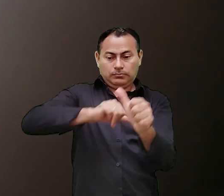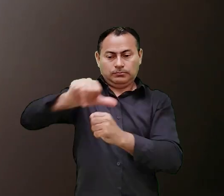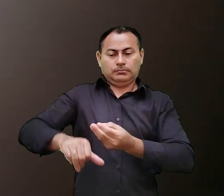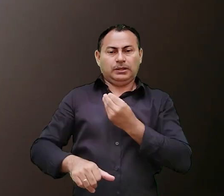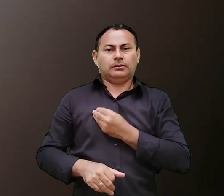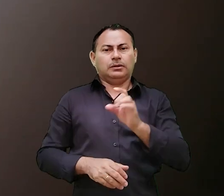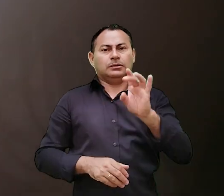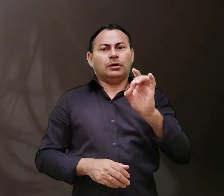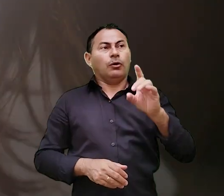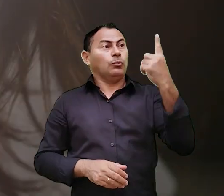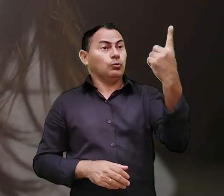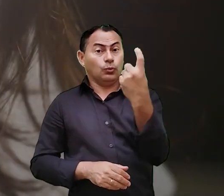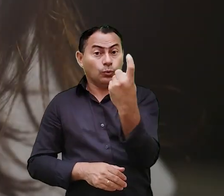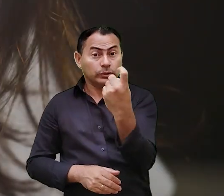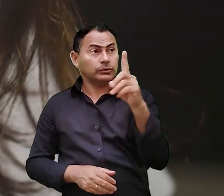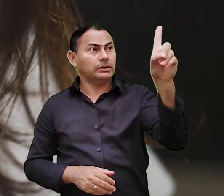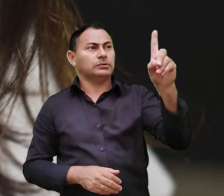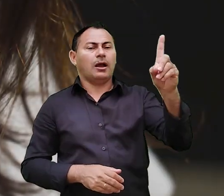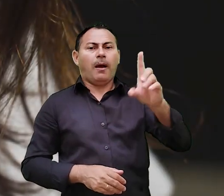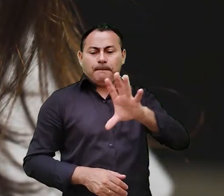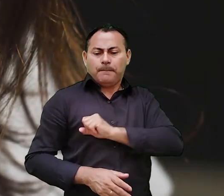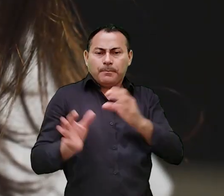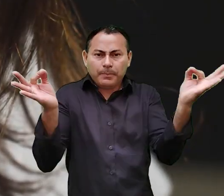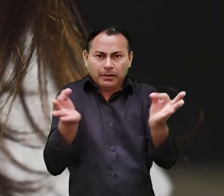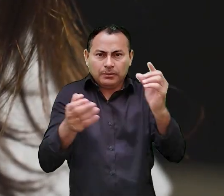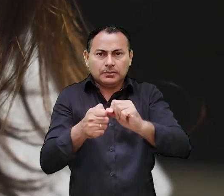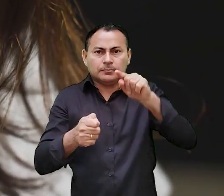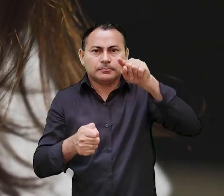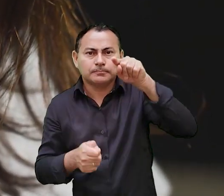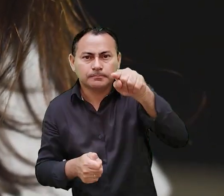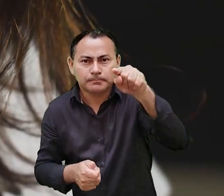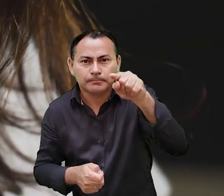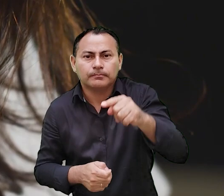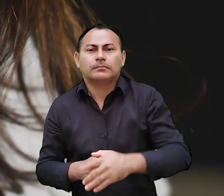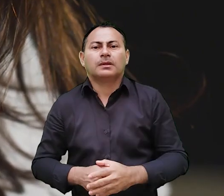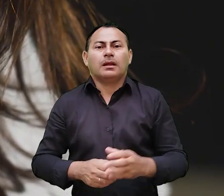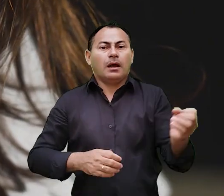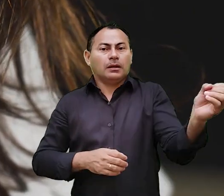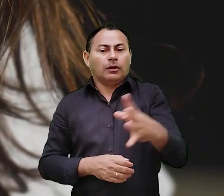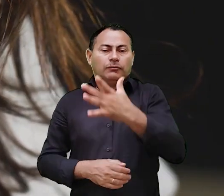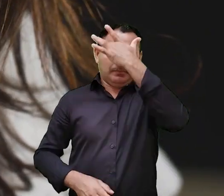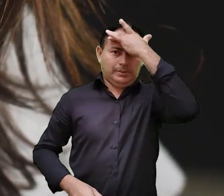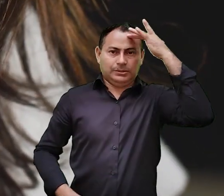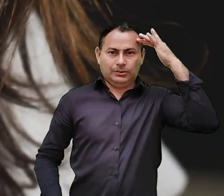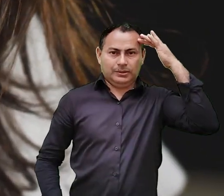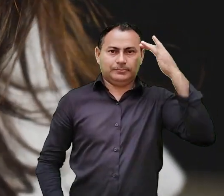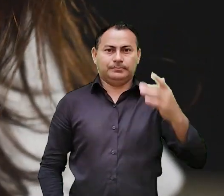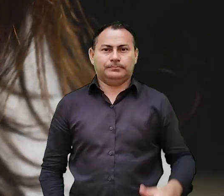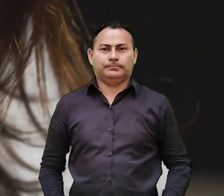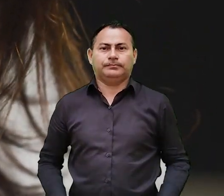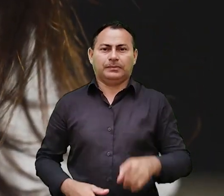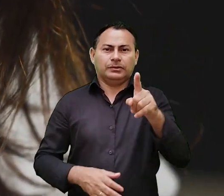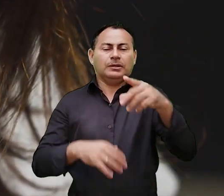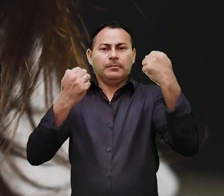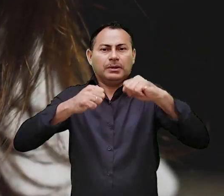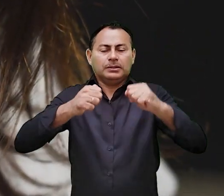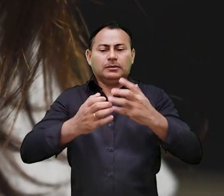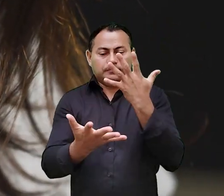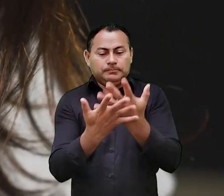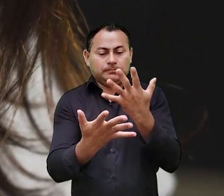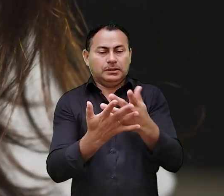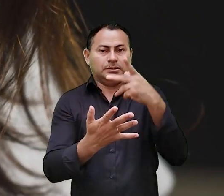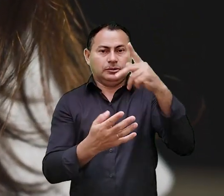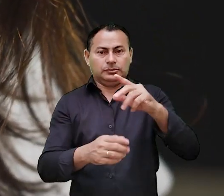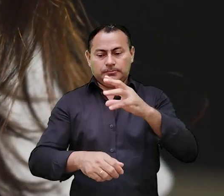amor. Há somente um Deus e Ele é amor perfeito e quer fazer de você uma nova pessoa. Você